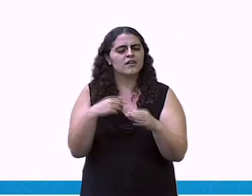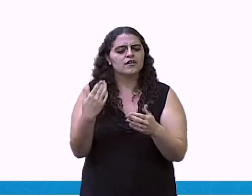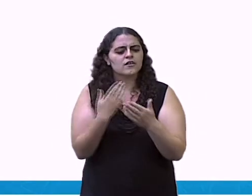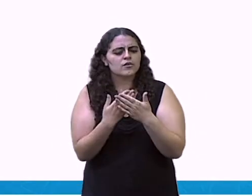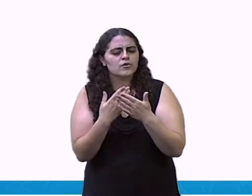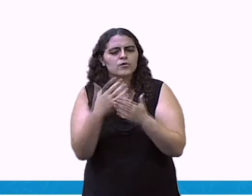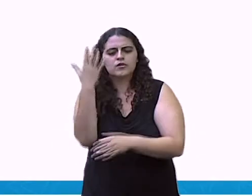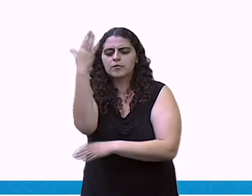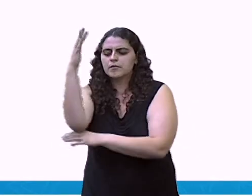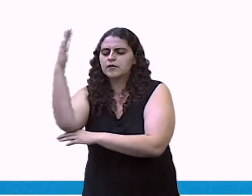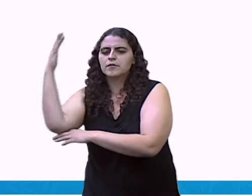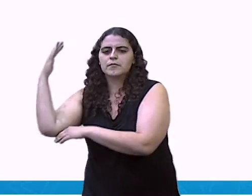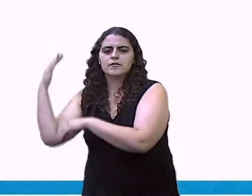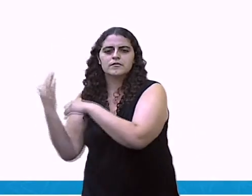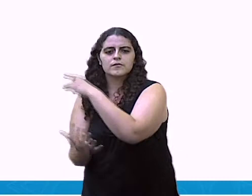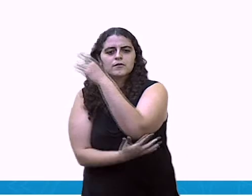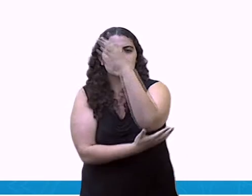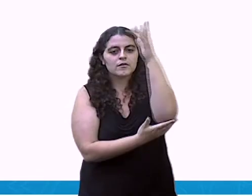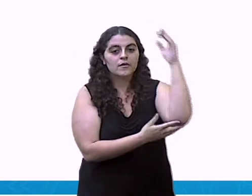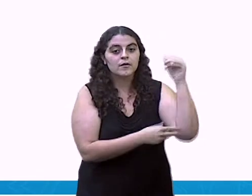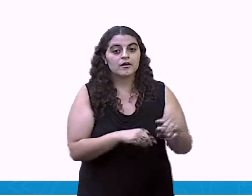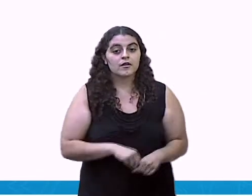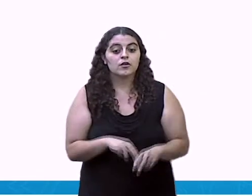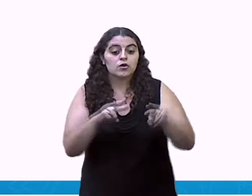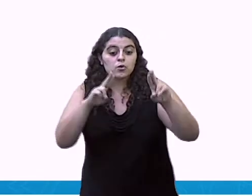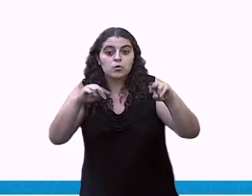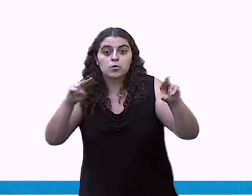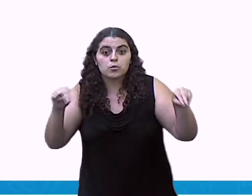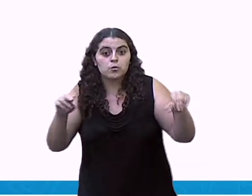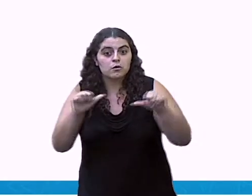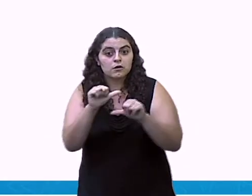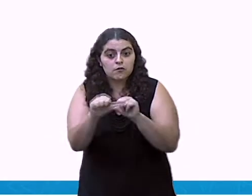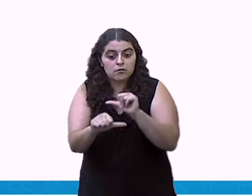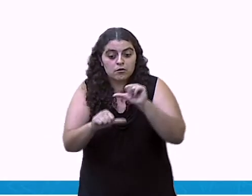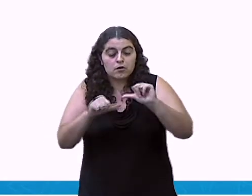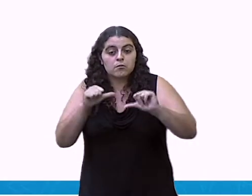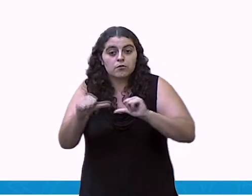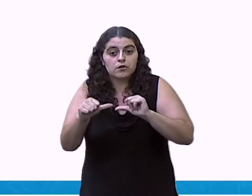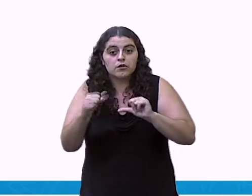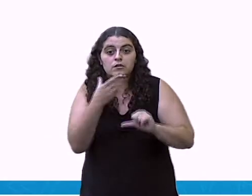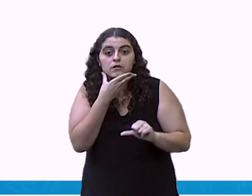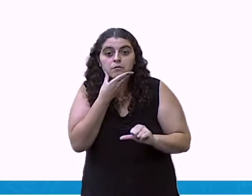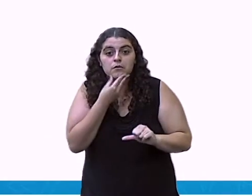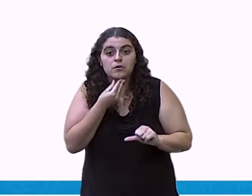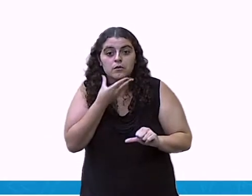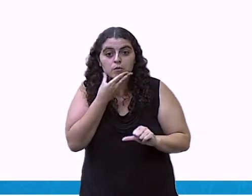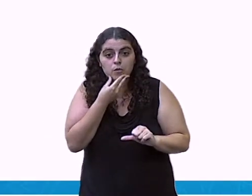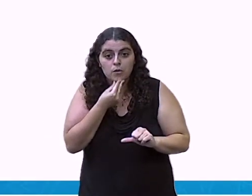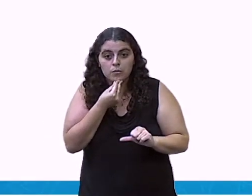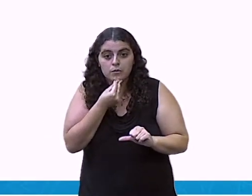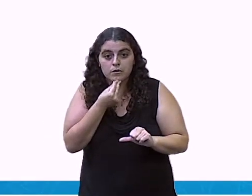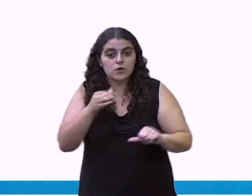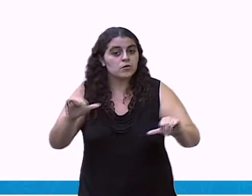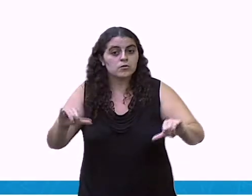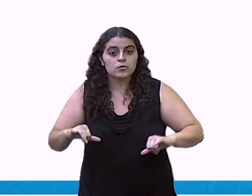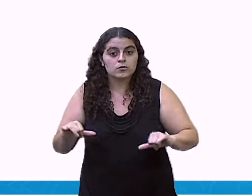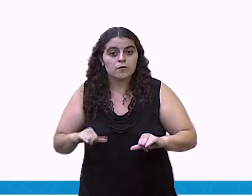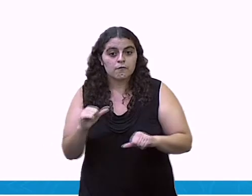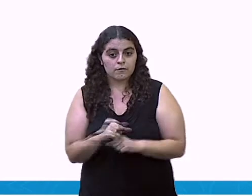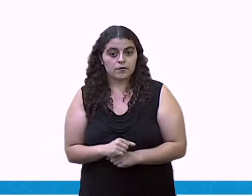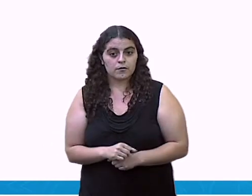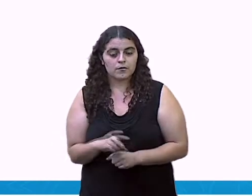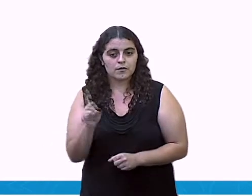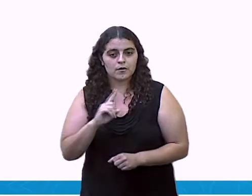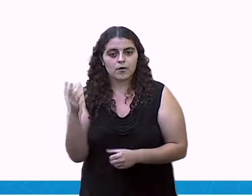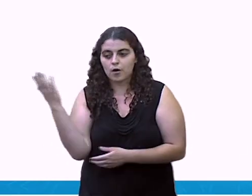paisagem natural não sofreu, olha só, não sofreu a interferência das